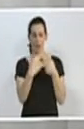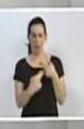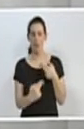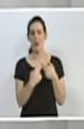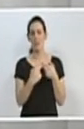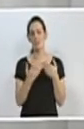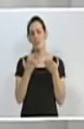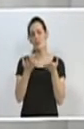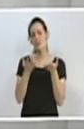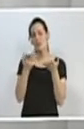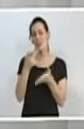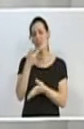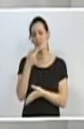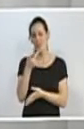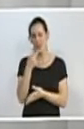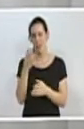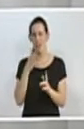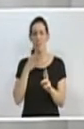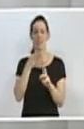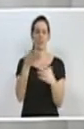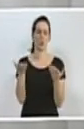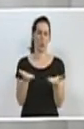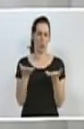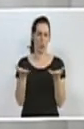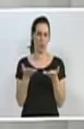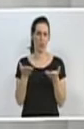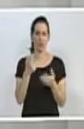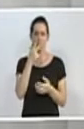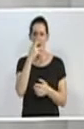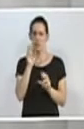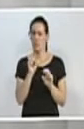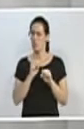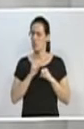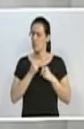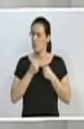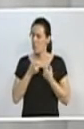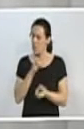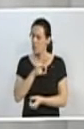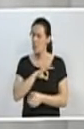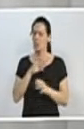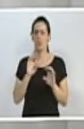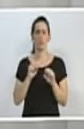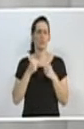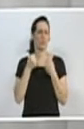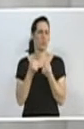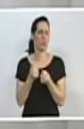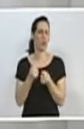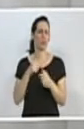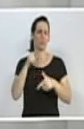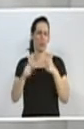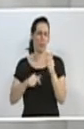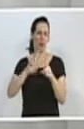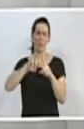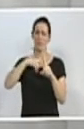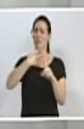que eu queria fazer referência hoje, onde eles se desdobram, se multiplicam, se superam